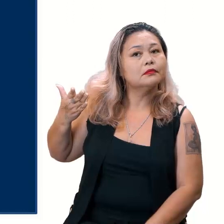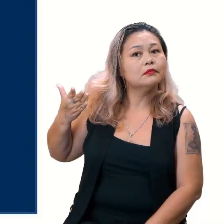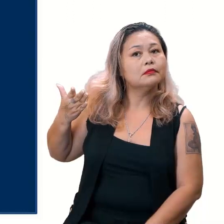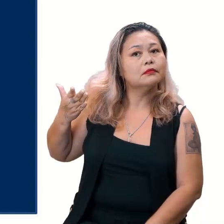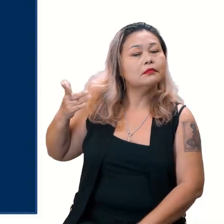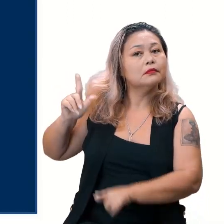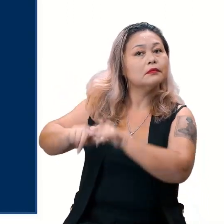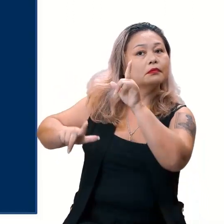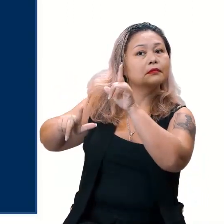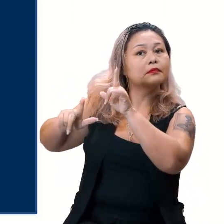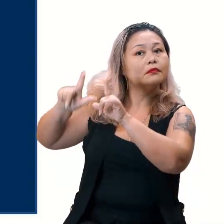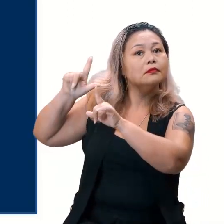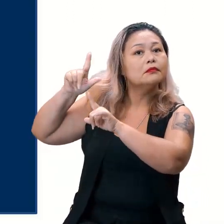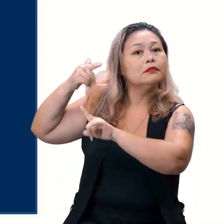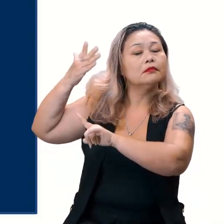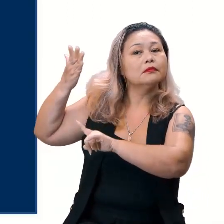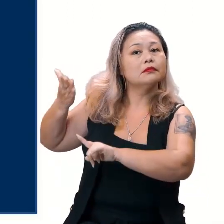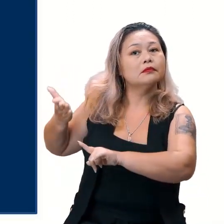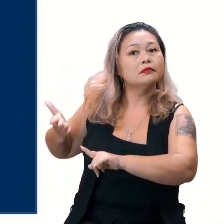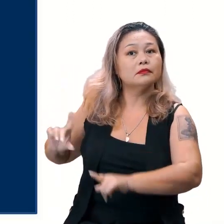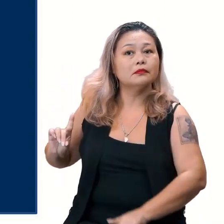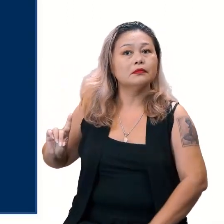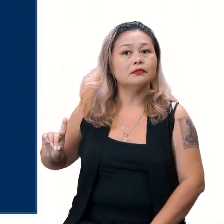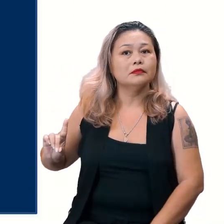Letra D.